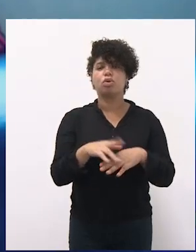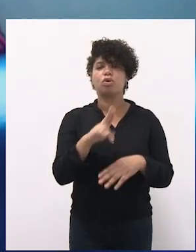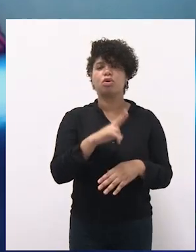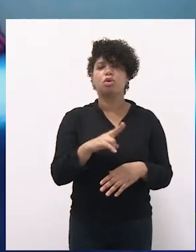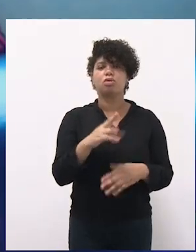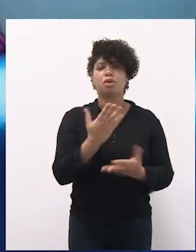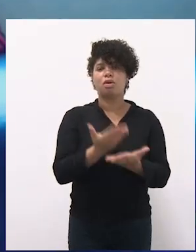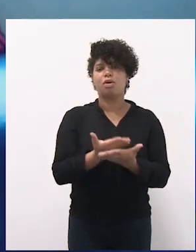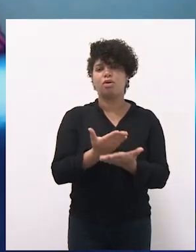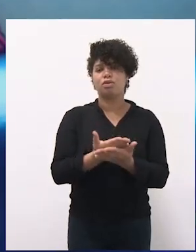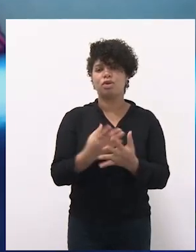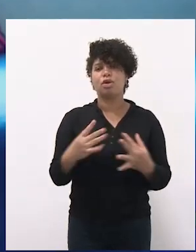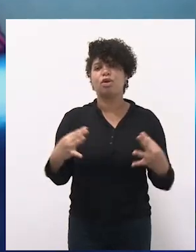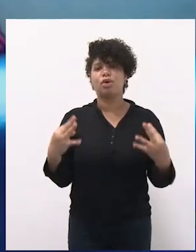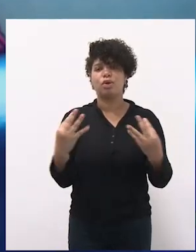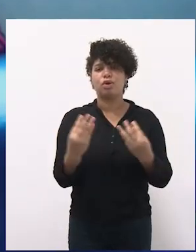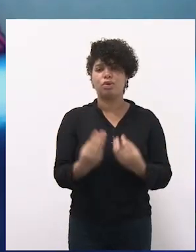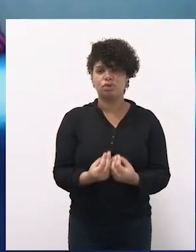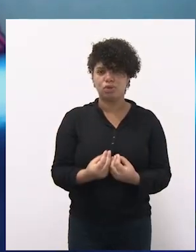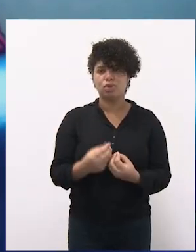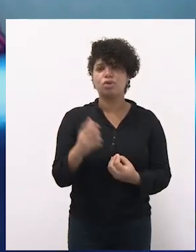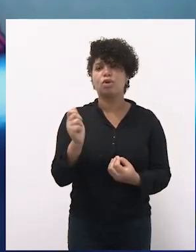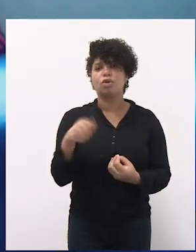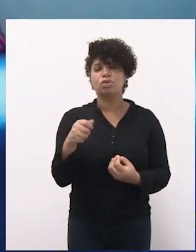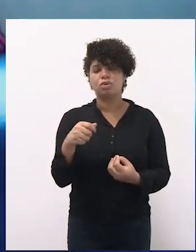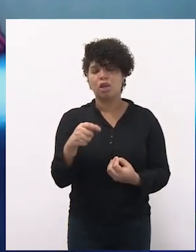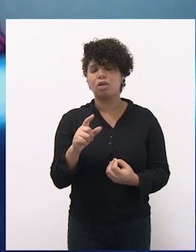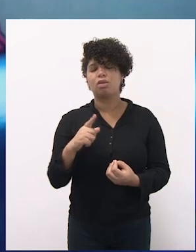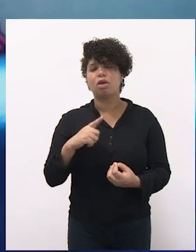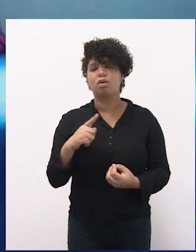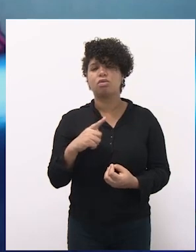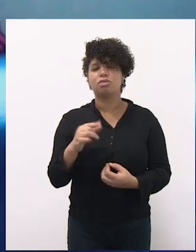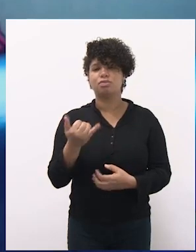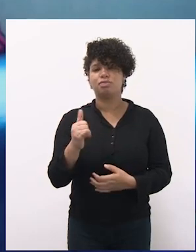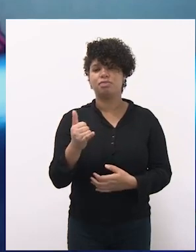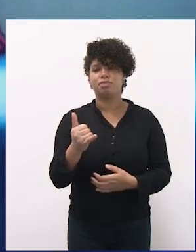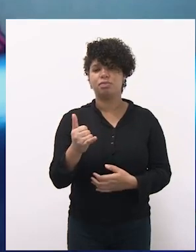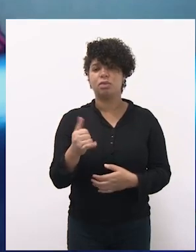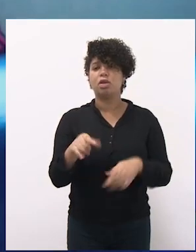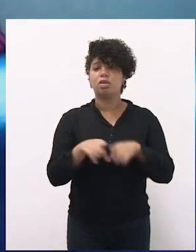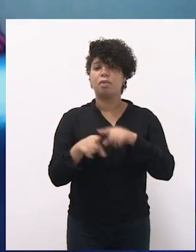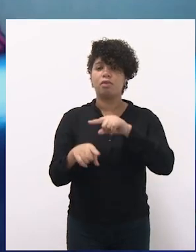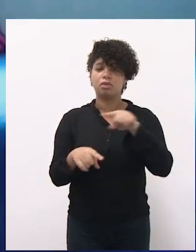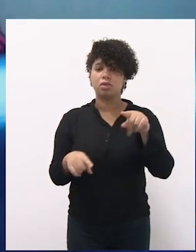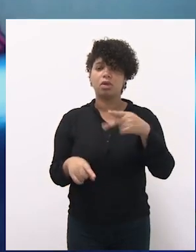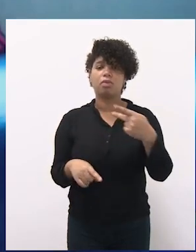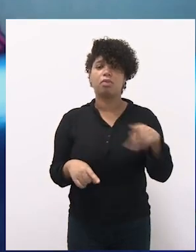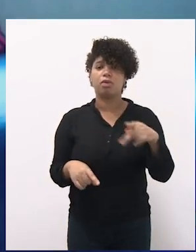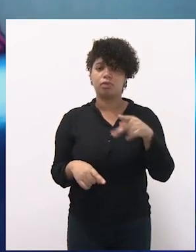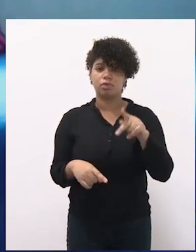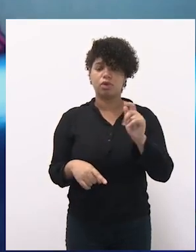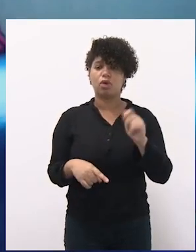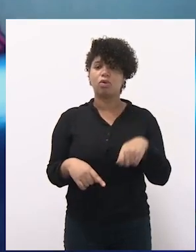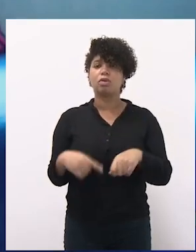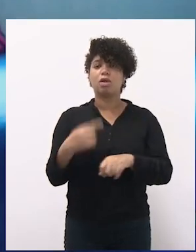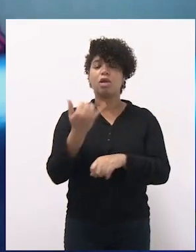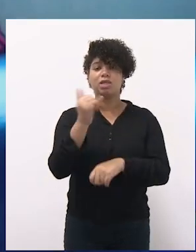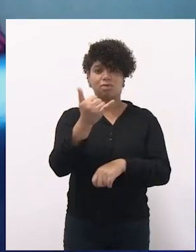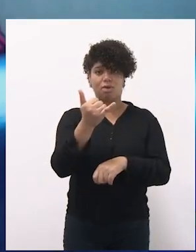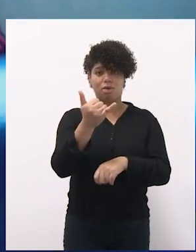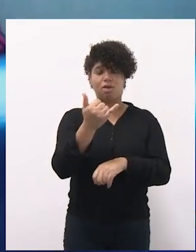quer dizer, aí todo mundo já vai estar com o aplicativo no celular, inclusive você, professor, pode fazer via